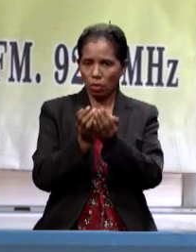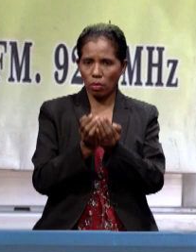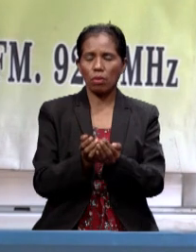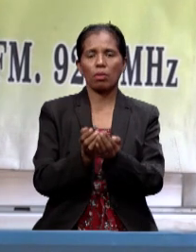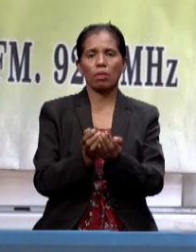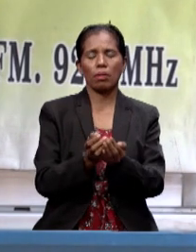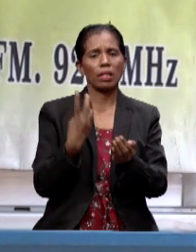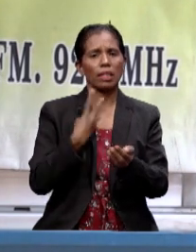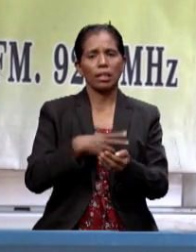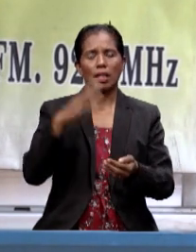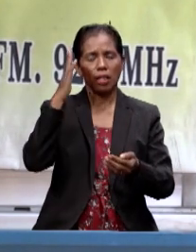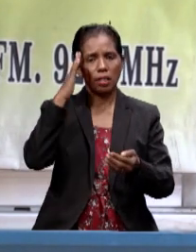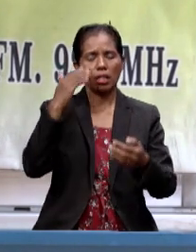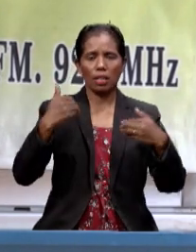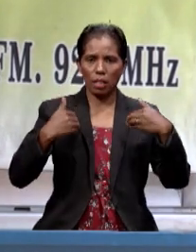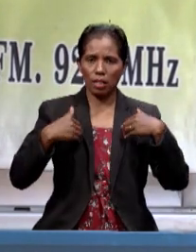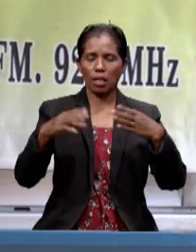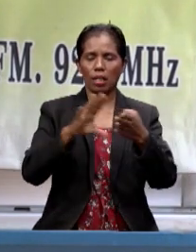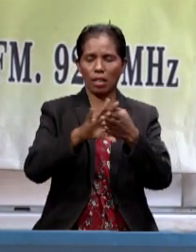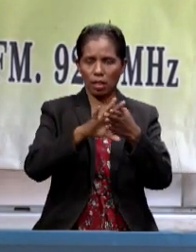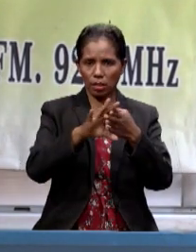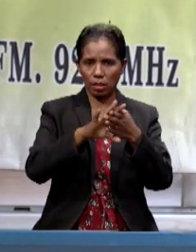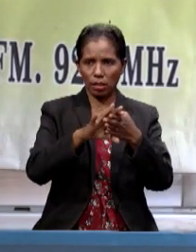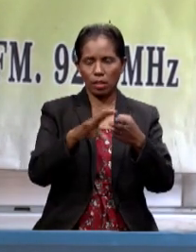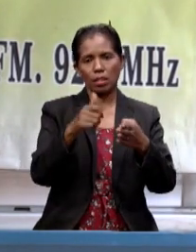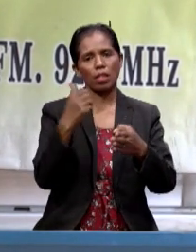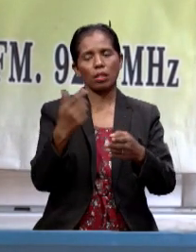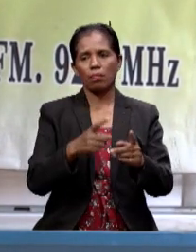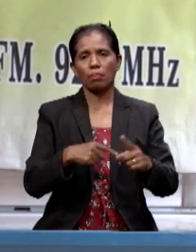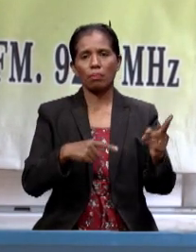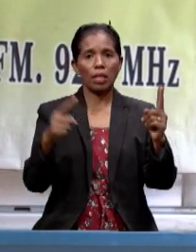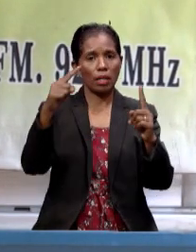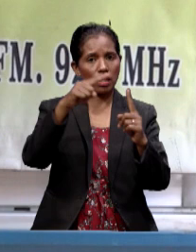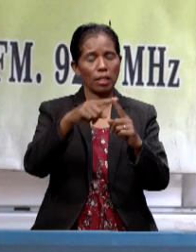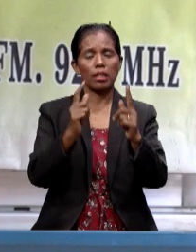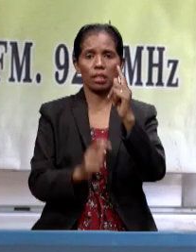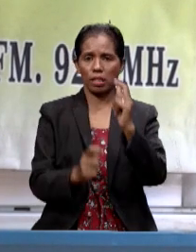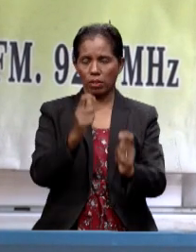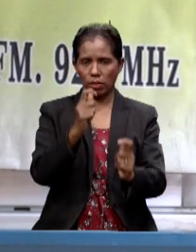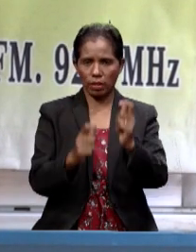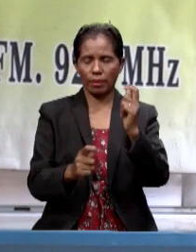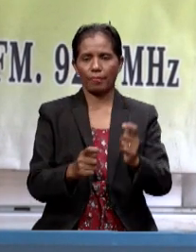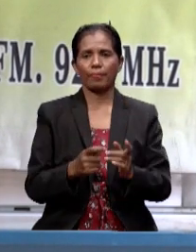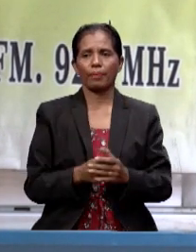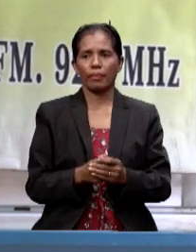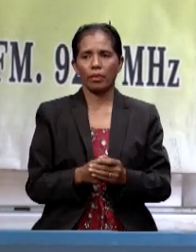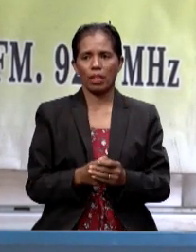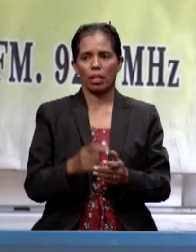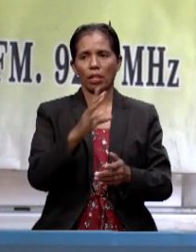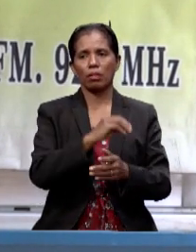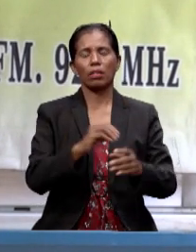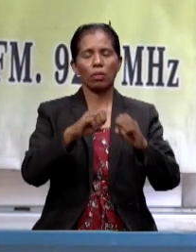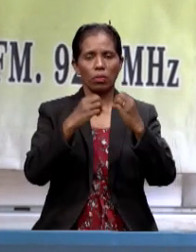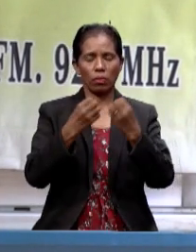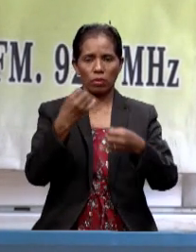ultimamente iha pedido balu ba iha tribunal ou ba iha sela sala iha órgão judiciário balu